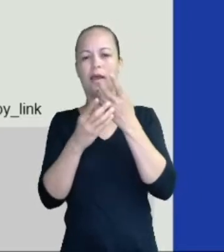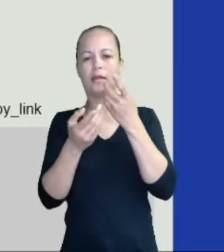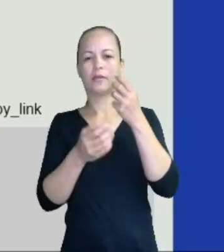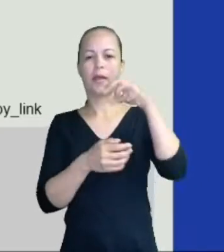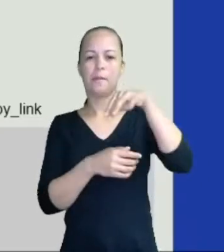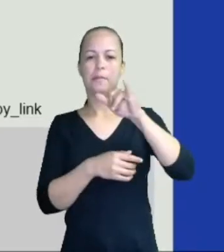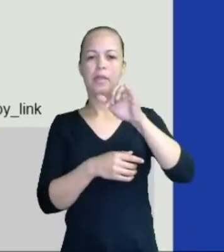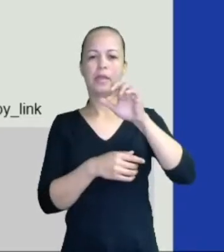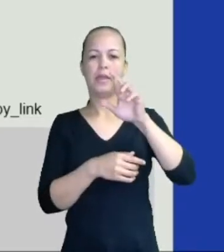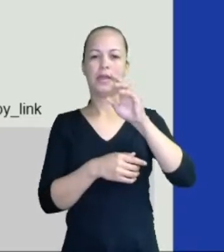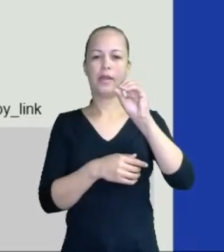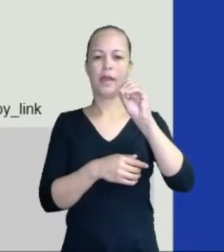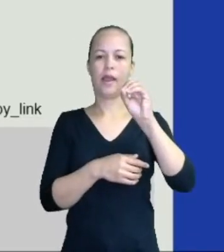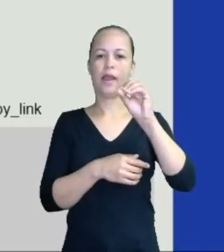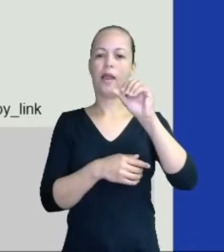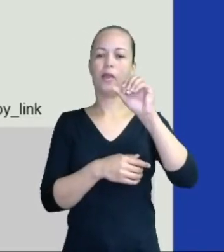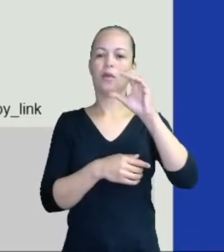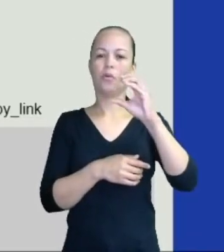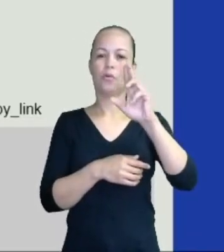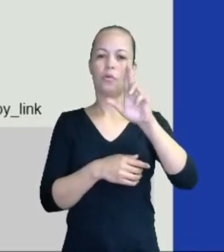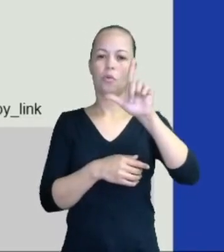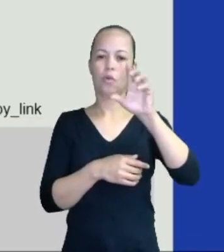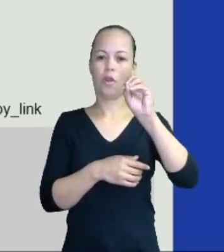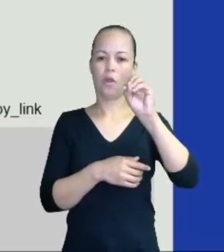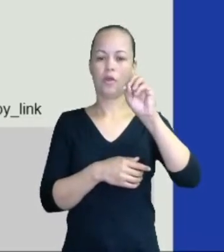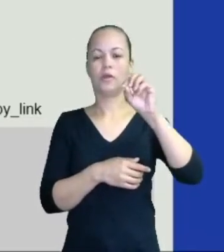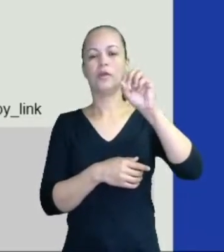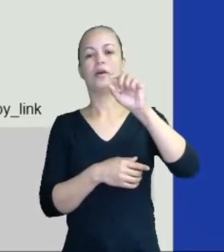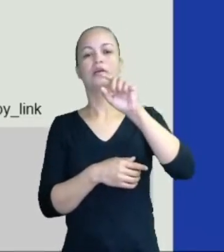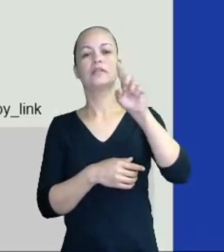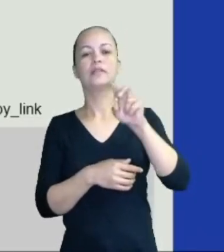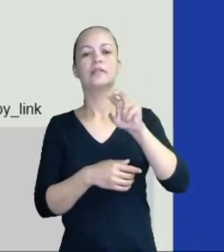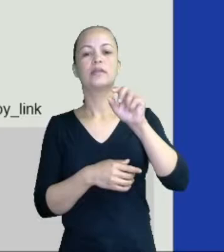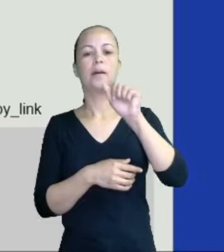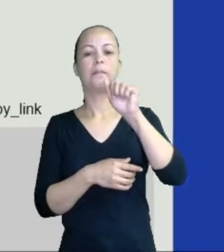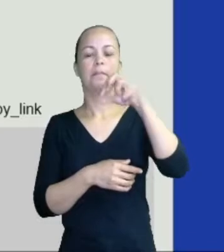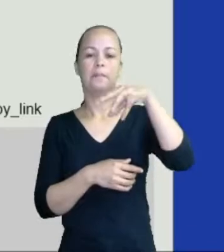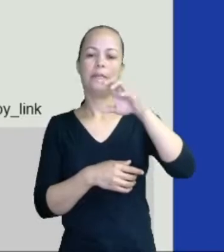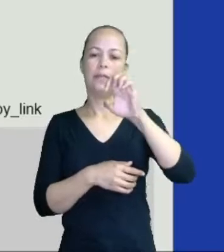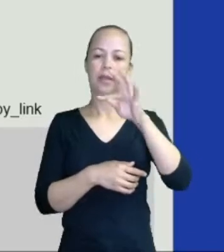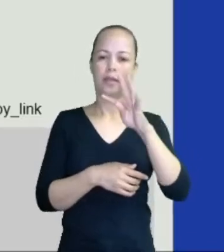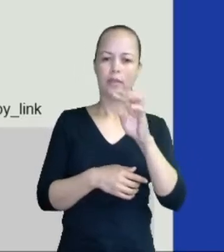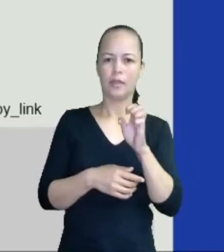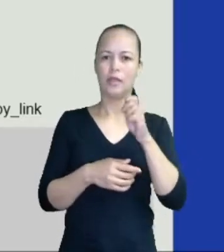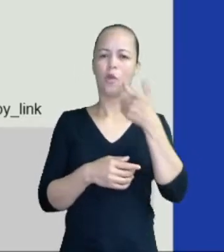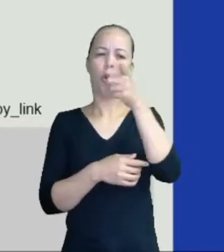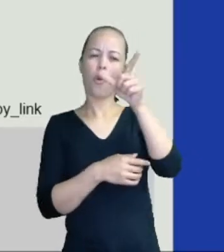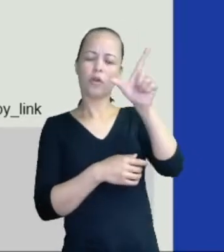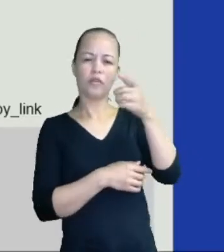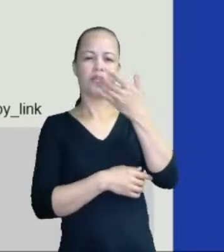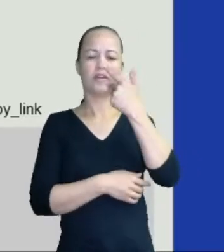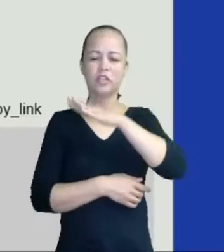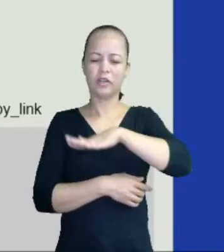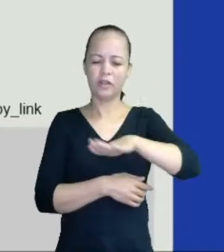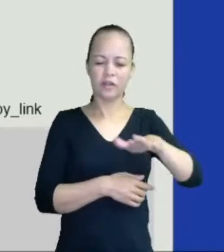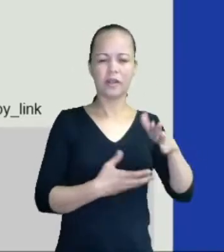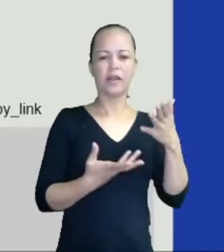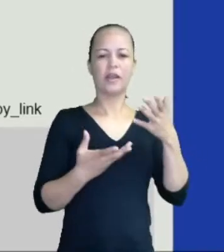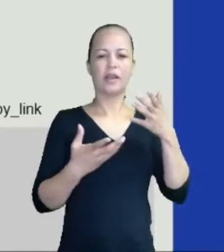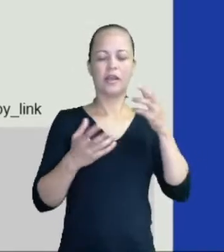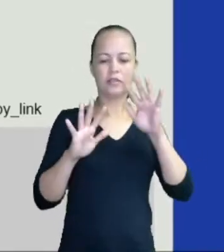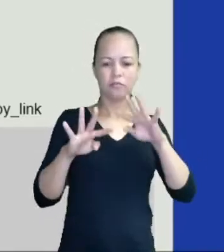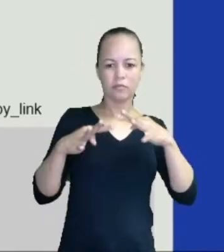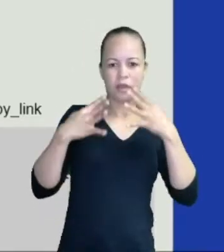miraculosamente incolume na calçada. Outra vez criança, e em torno dela indagará